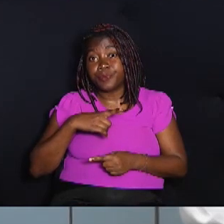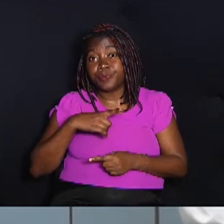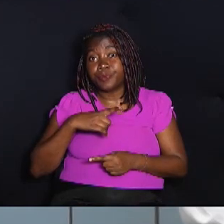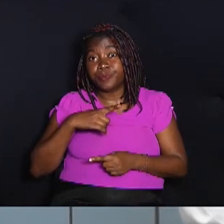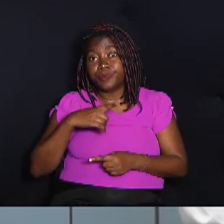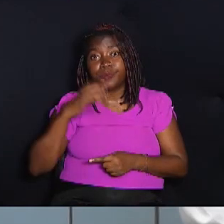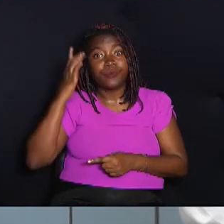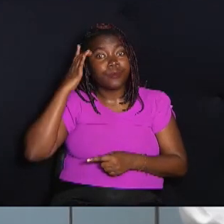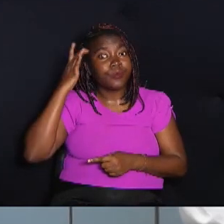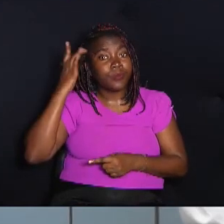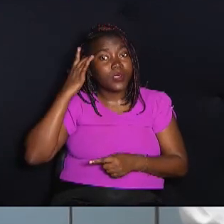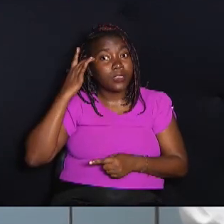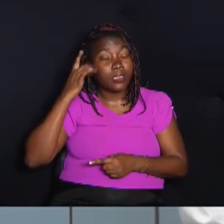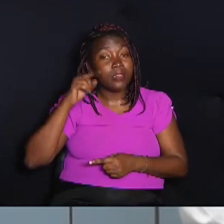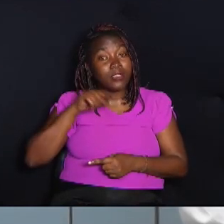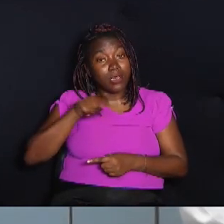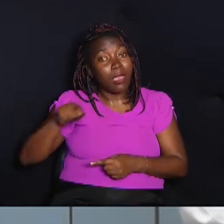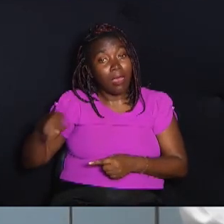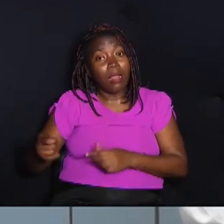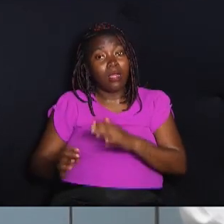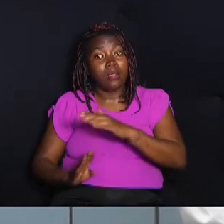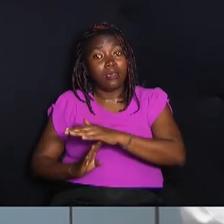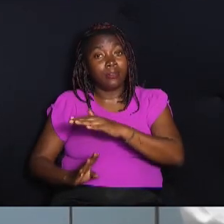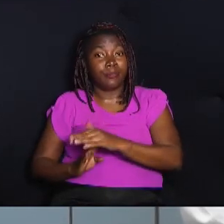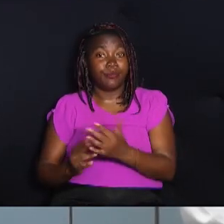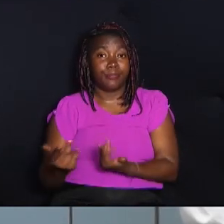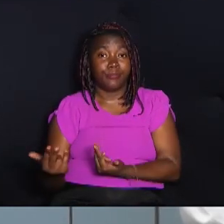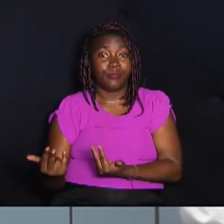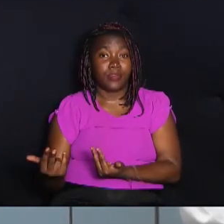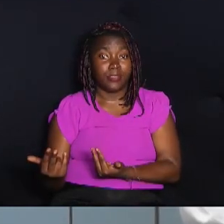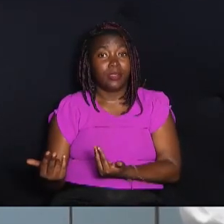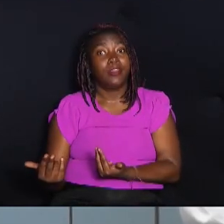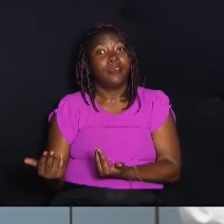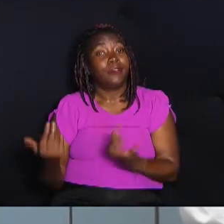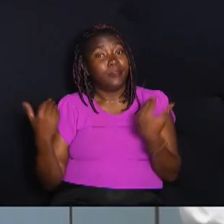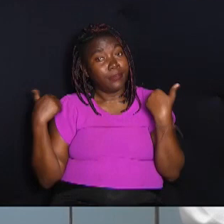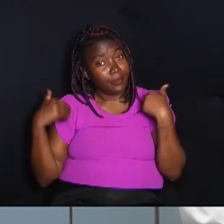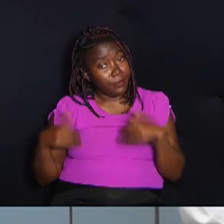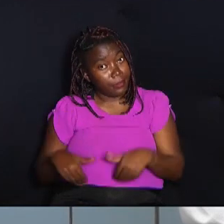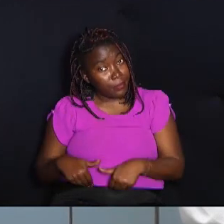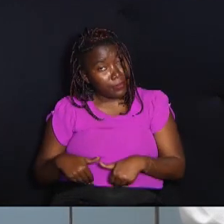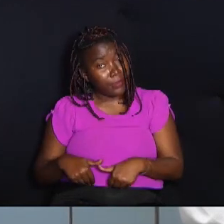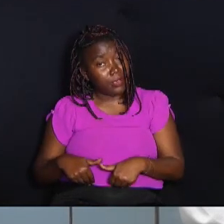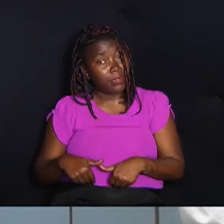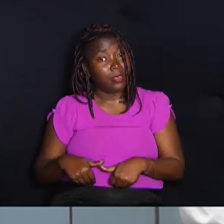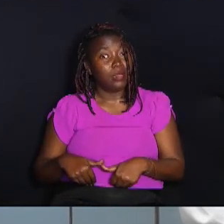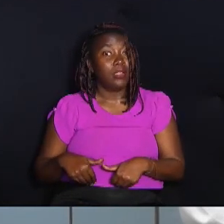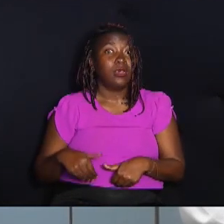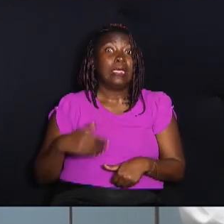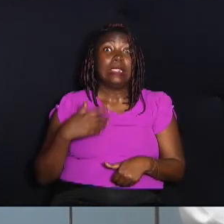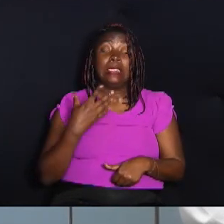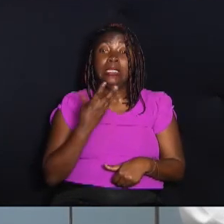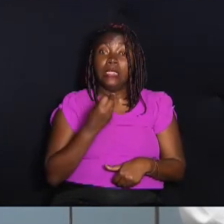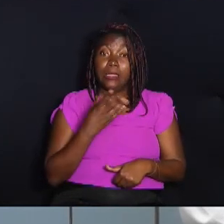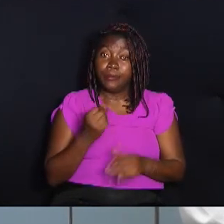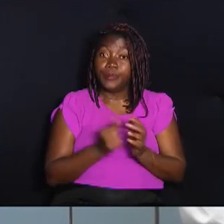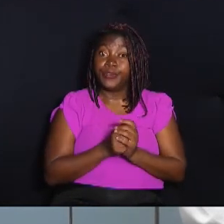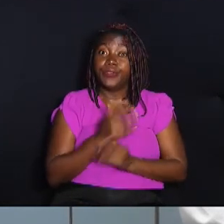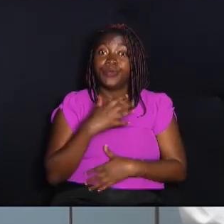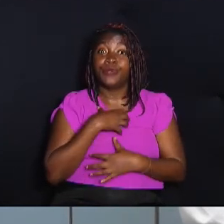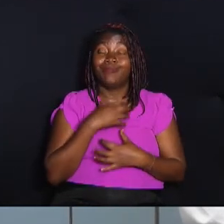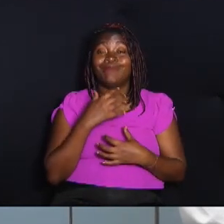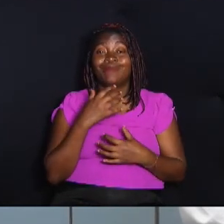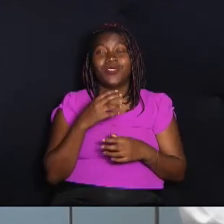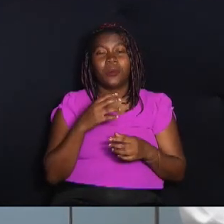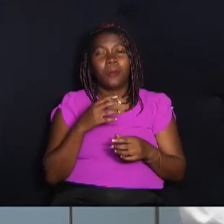consciência de que elas são limitadas também fisicamente, né, e até muitas vezes emocionalmente. Então, procurar dosar